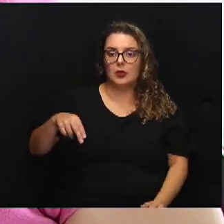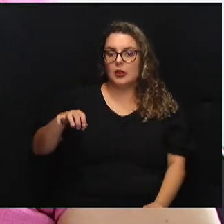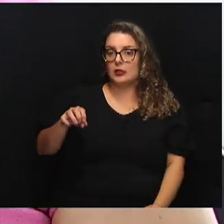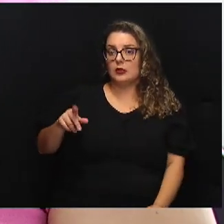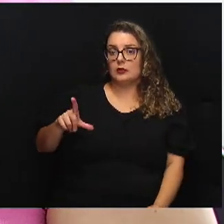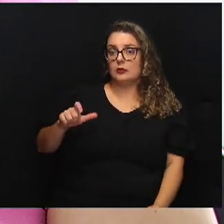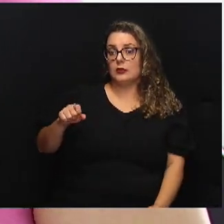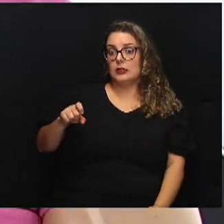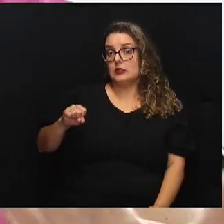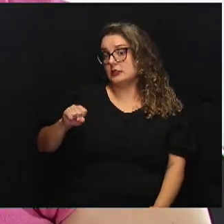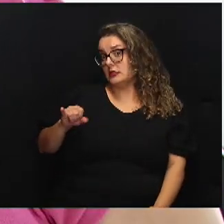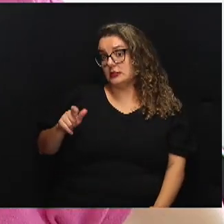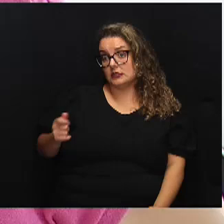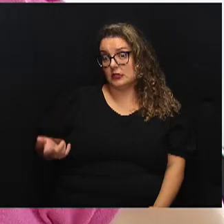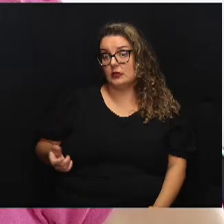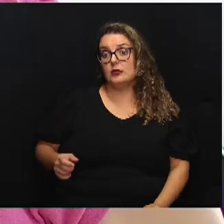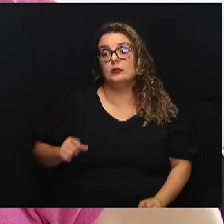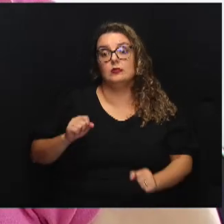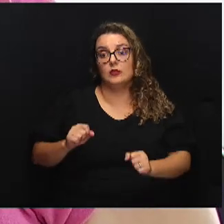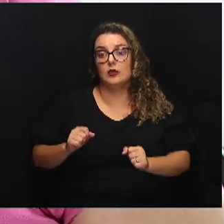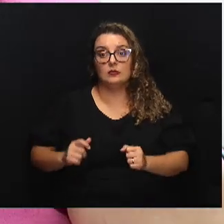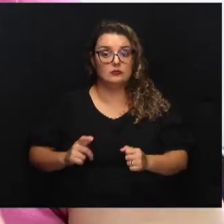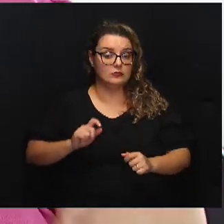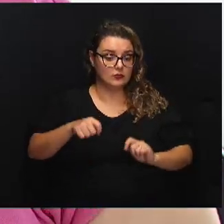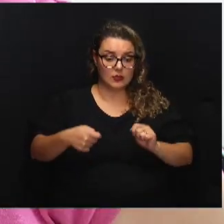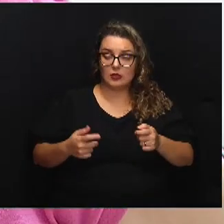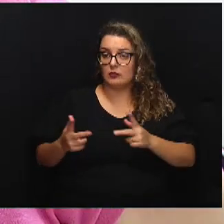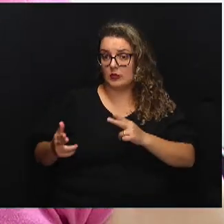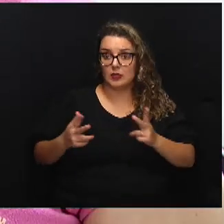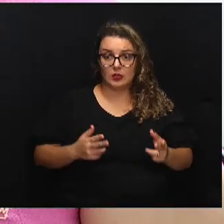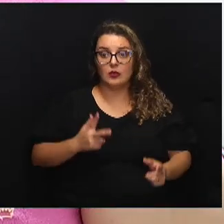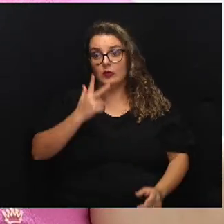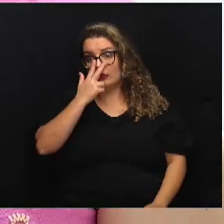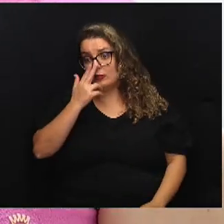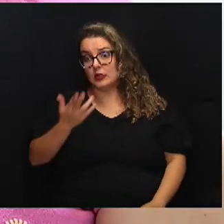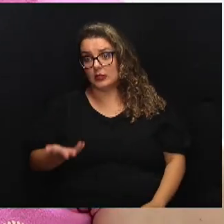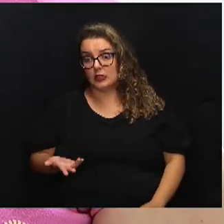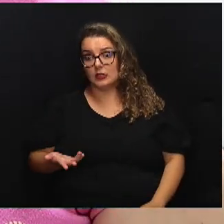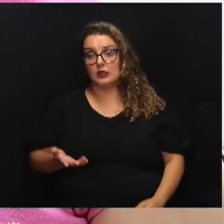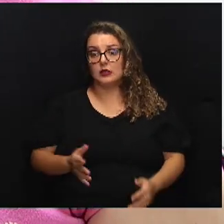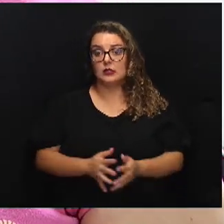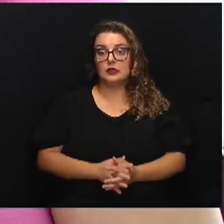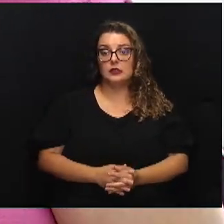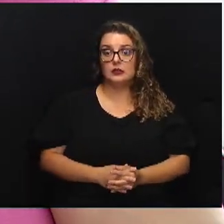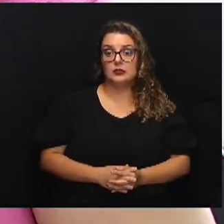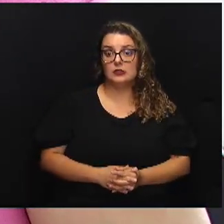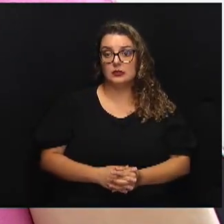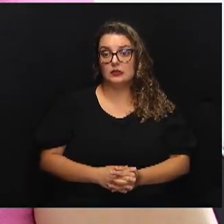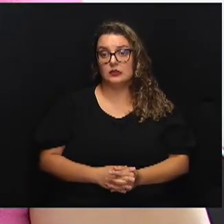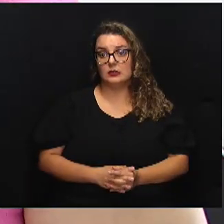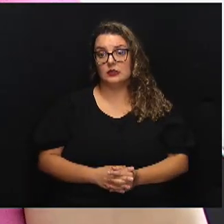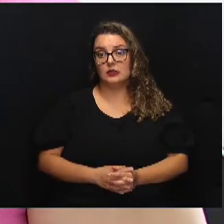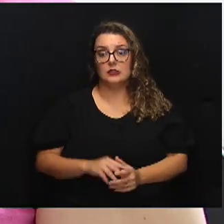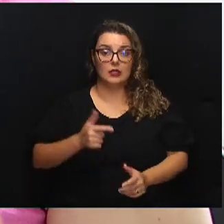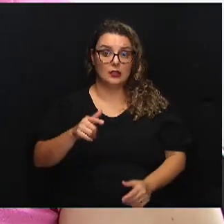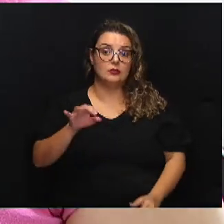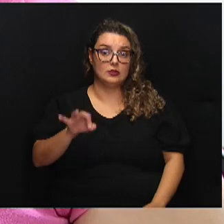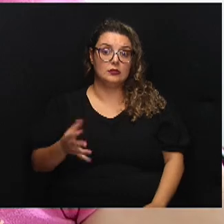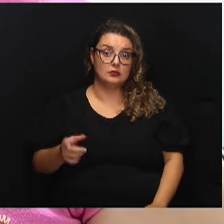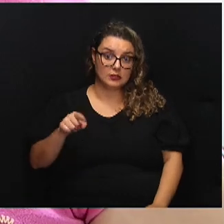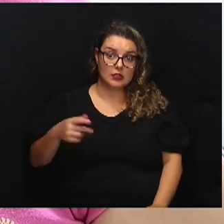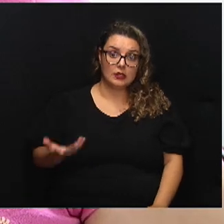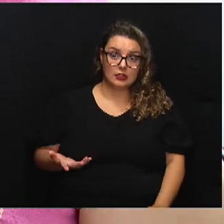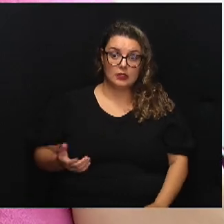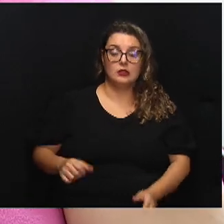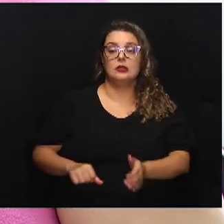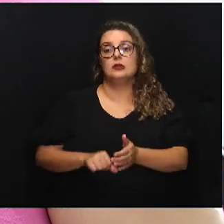ali no cérebro, pode causar os mesmos sintomas, né? Ou pelo menos muito parecidos. E aí a gente não tem certeza que é. Então, primeiro, nós